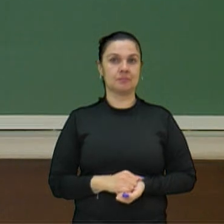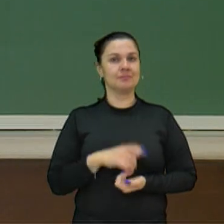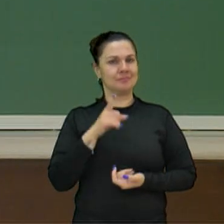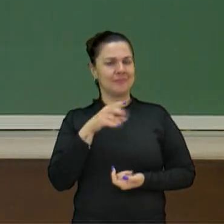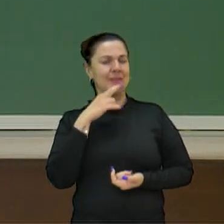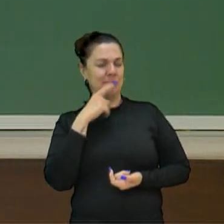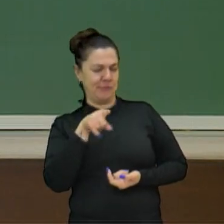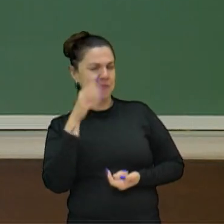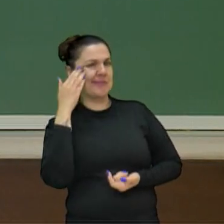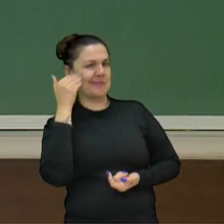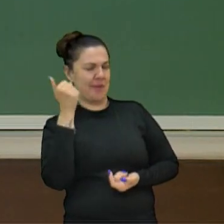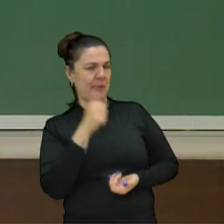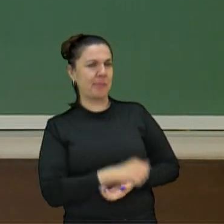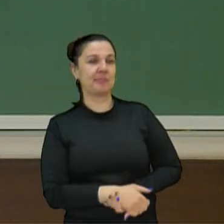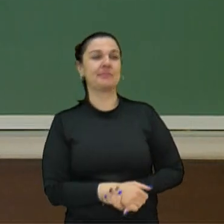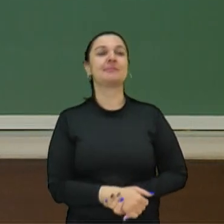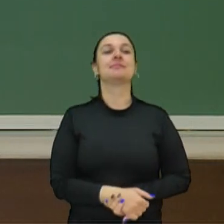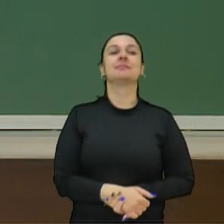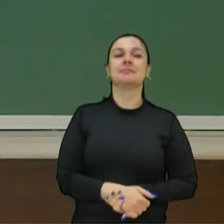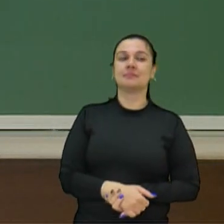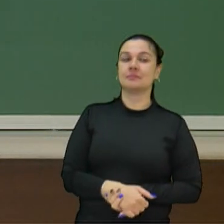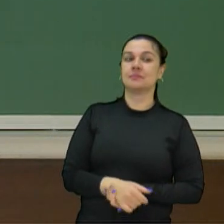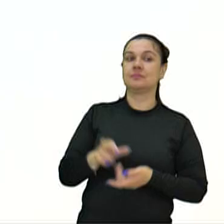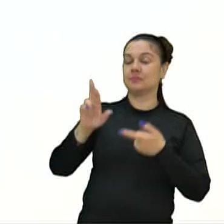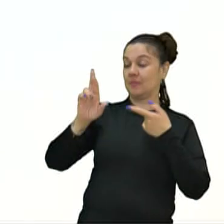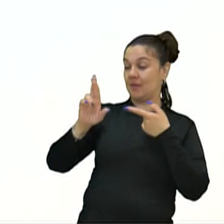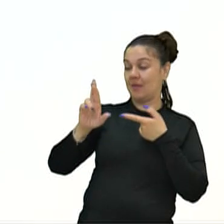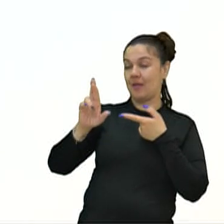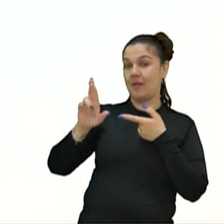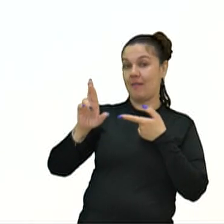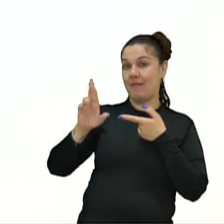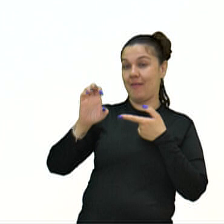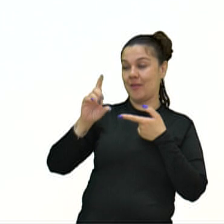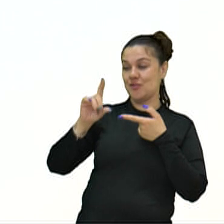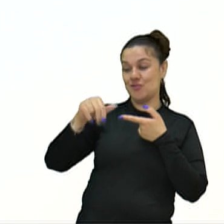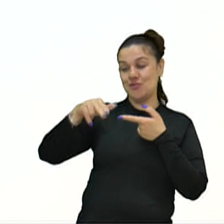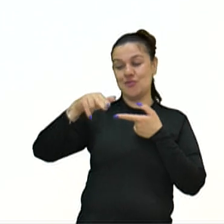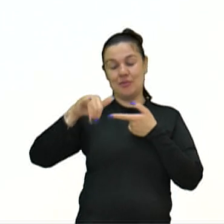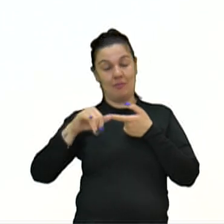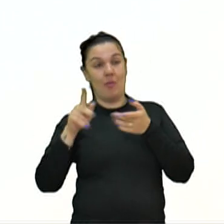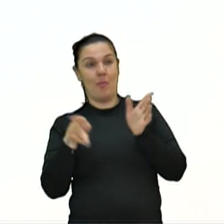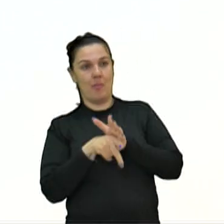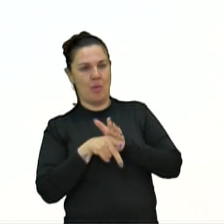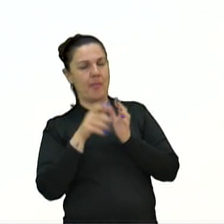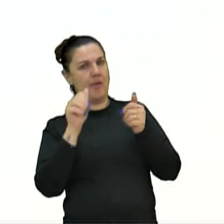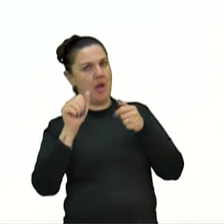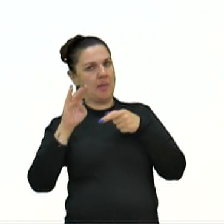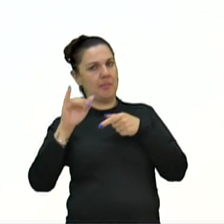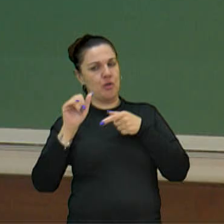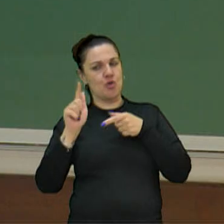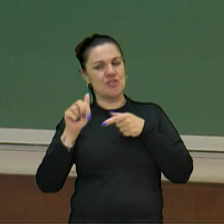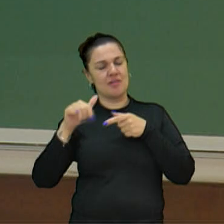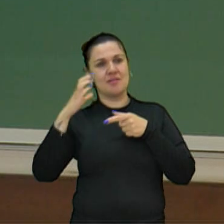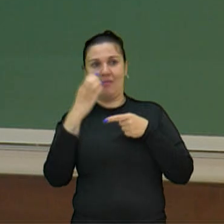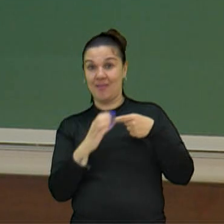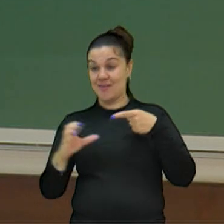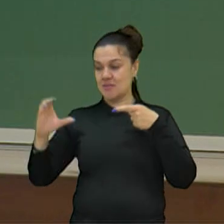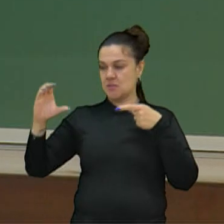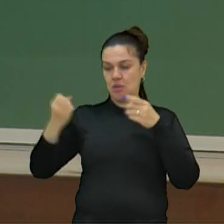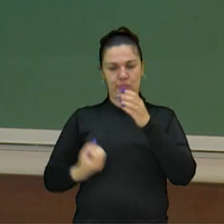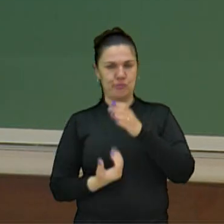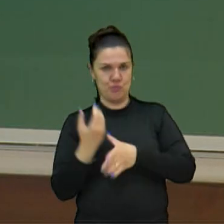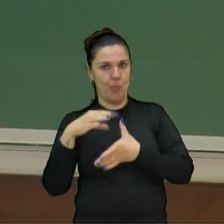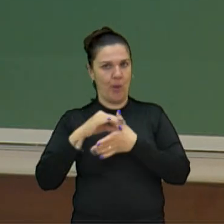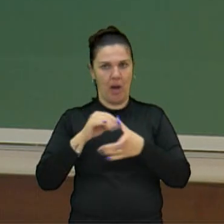Essa você acertou, né, gente? Então, o Redi, ele colocou em dúvida a abiogênese, né? Porque ele mostrou que não surgiu do nada, que não surgiu da